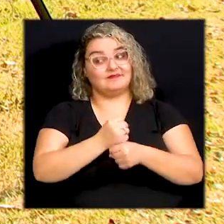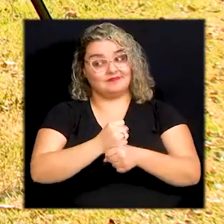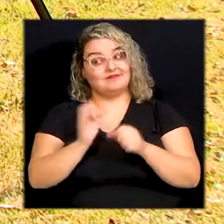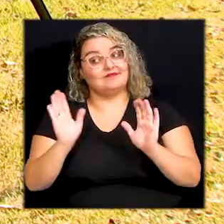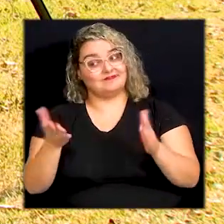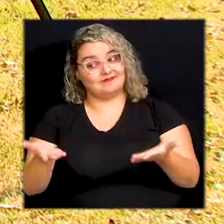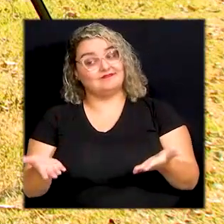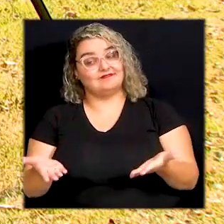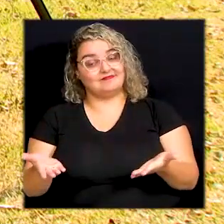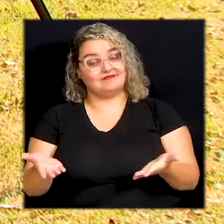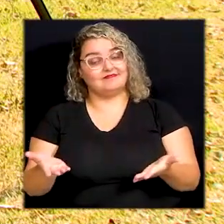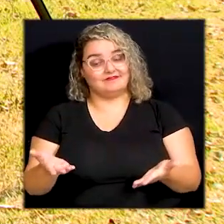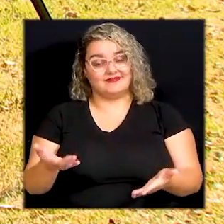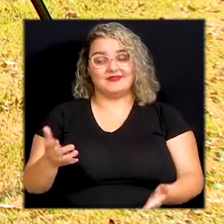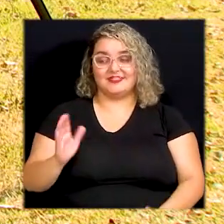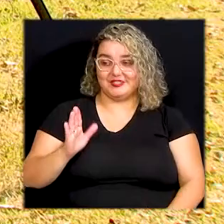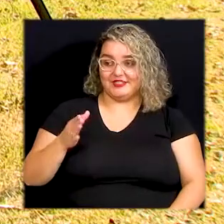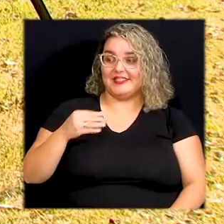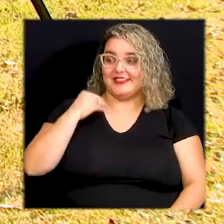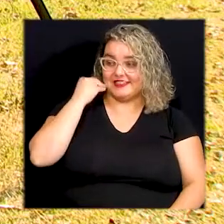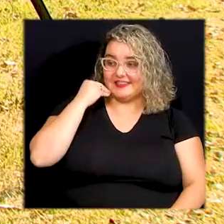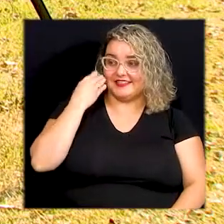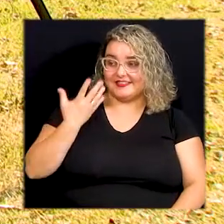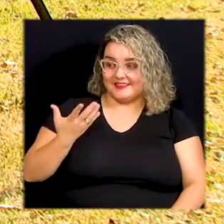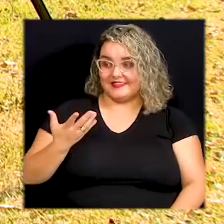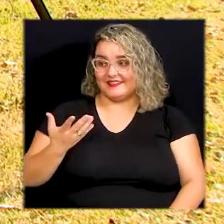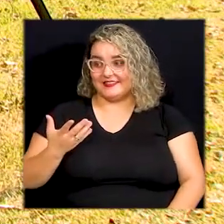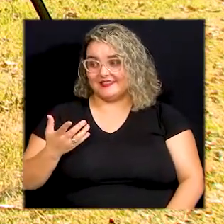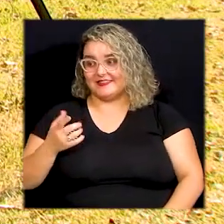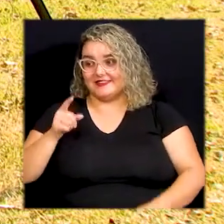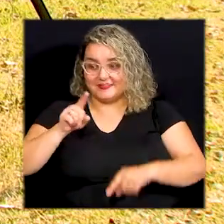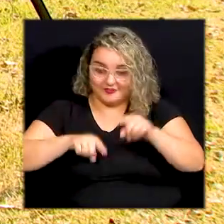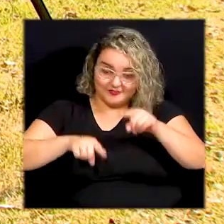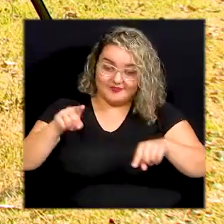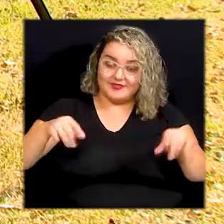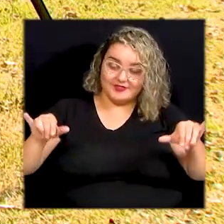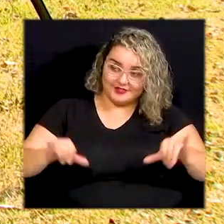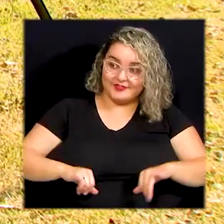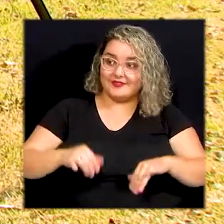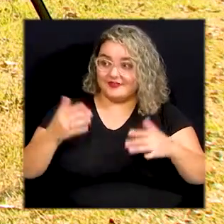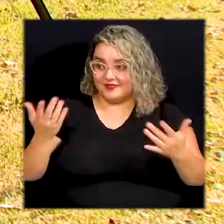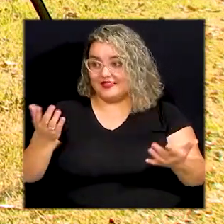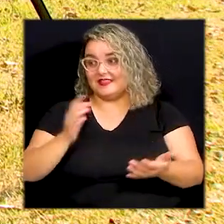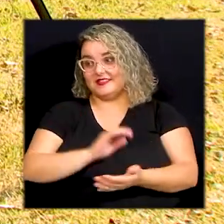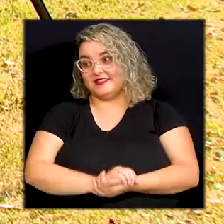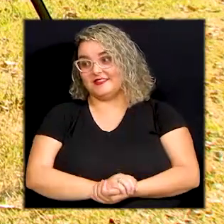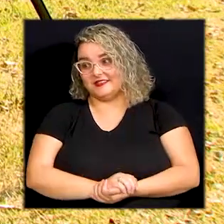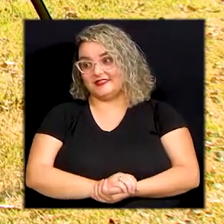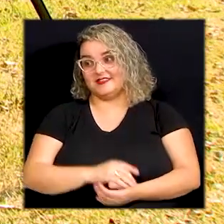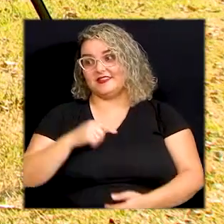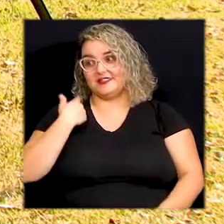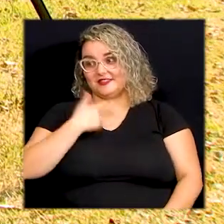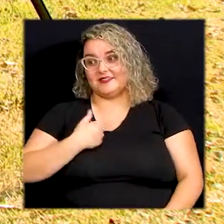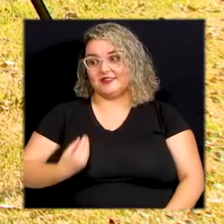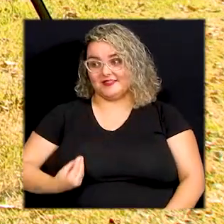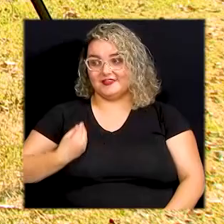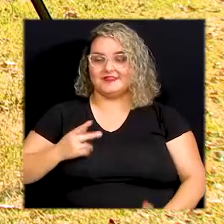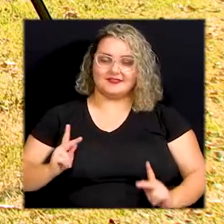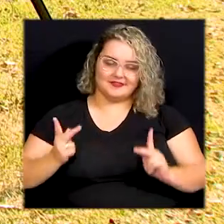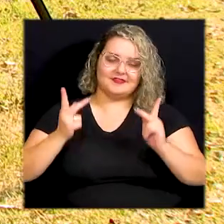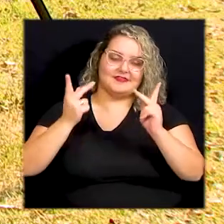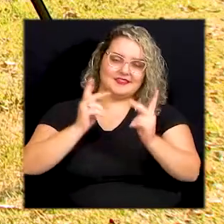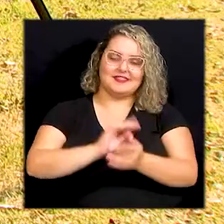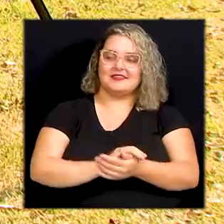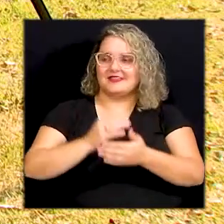já. Sim. Não é pouca coisa, né? Uma história e tanto, né? Com altos e baixos, né? A gente vai